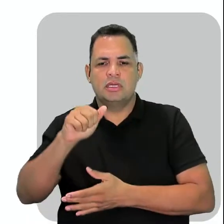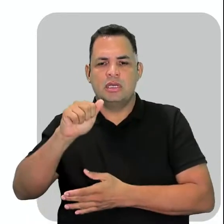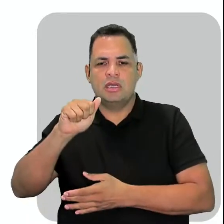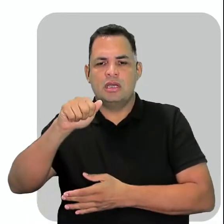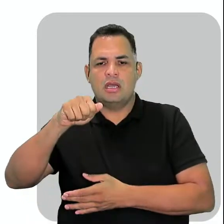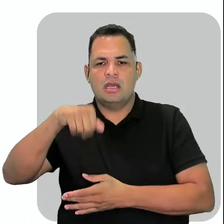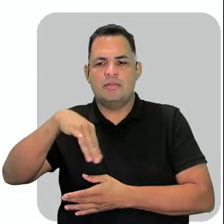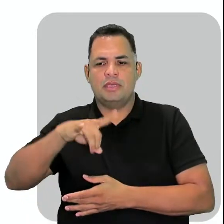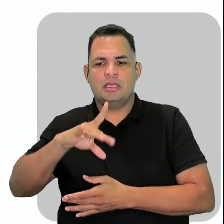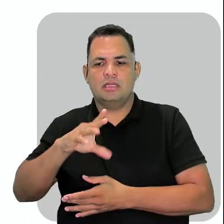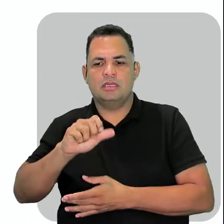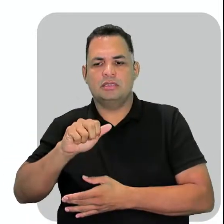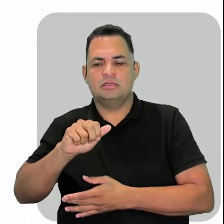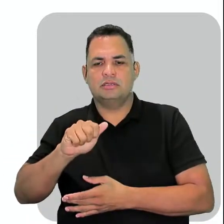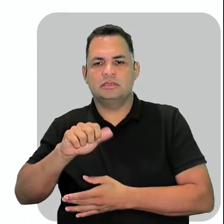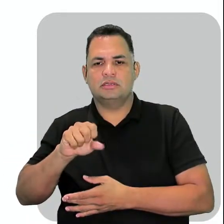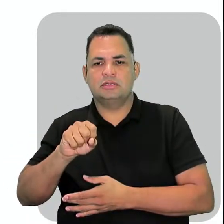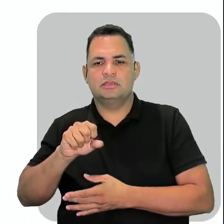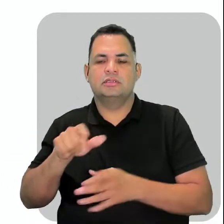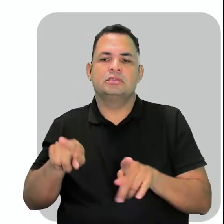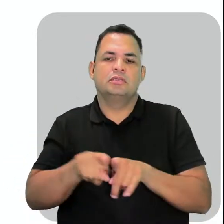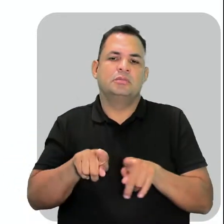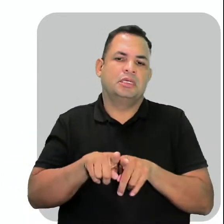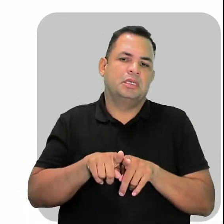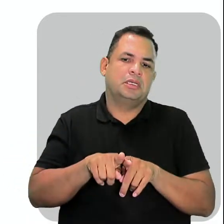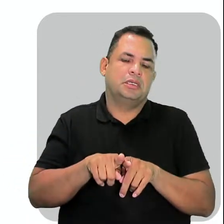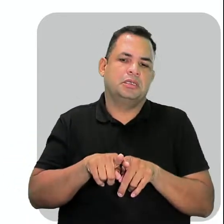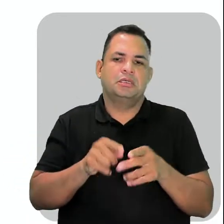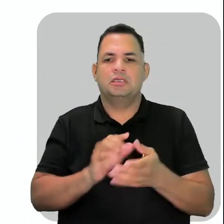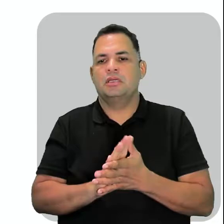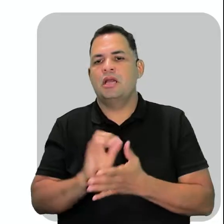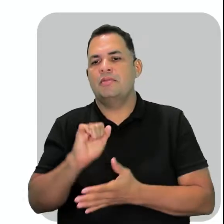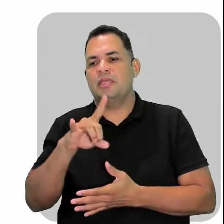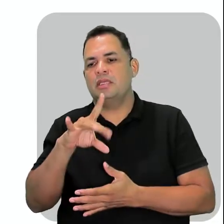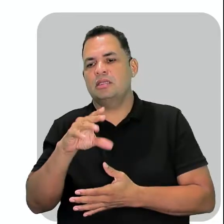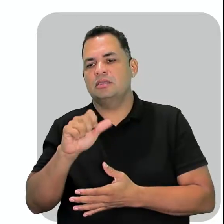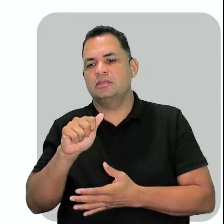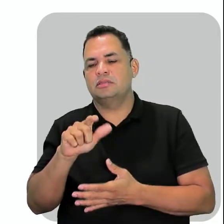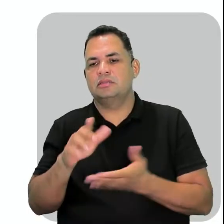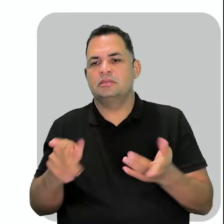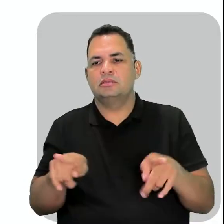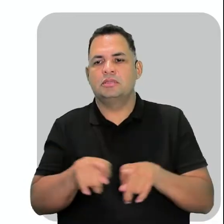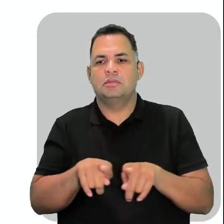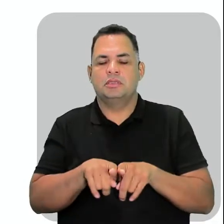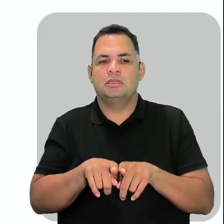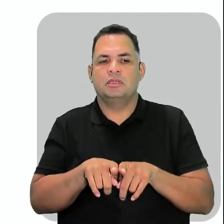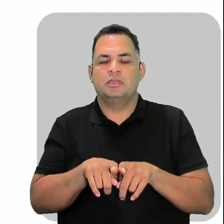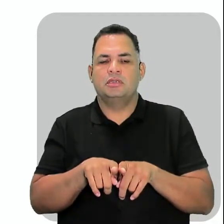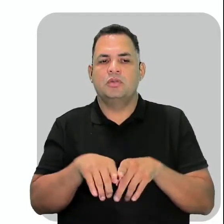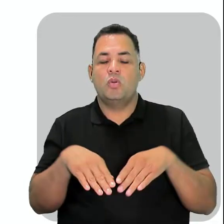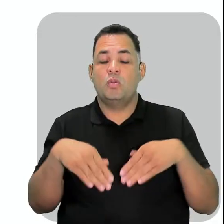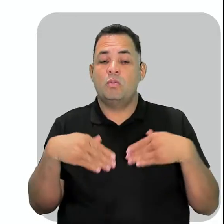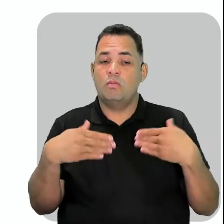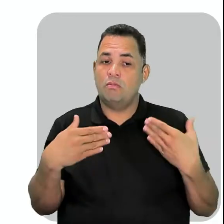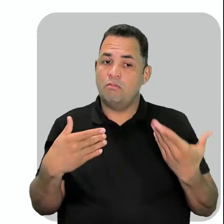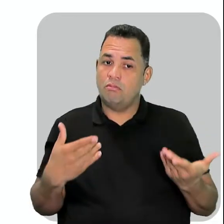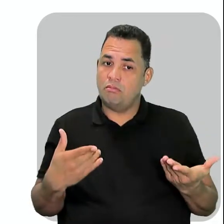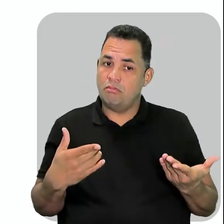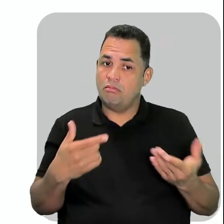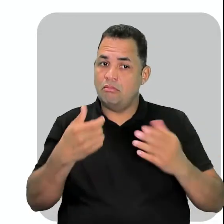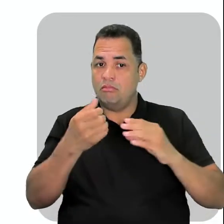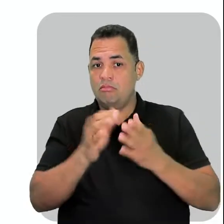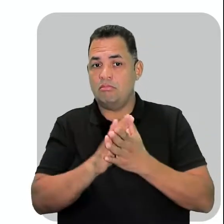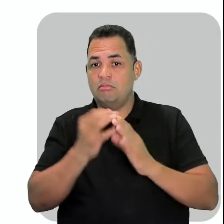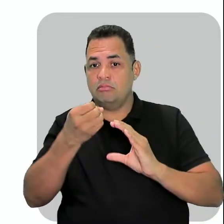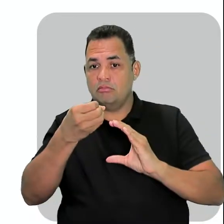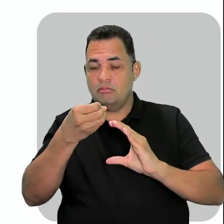funções amidas, né? E aí a gente via compostos que tinham aquela função em específico. Quando a gente fala em